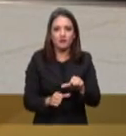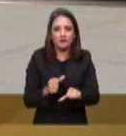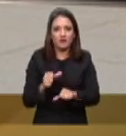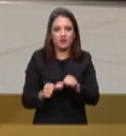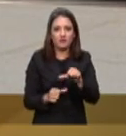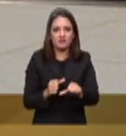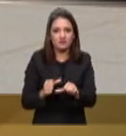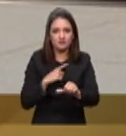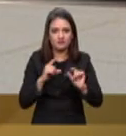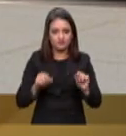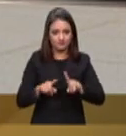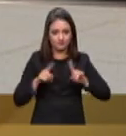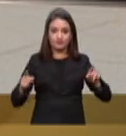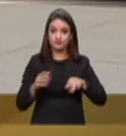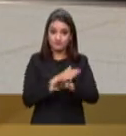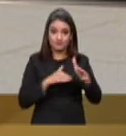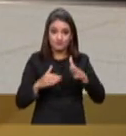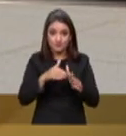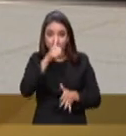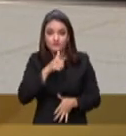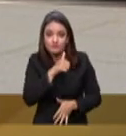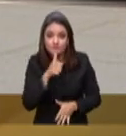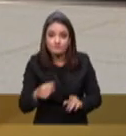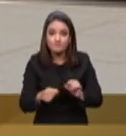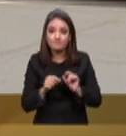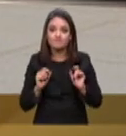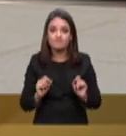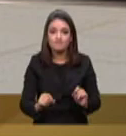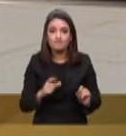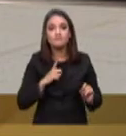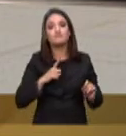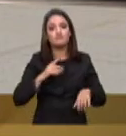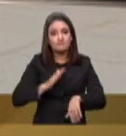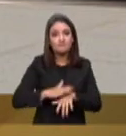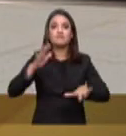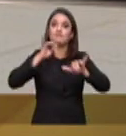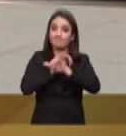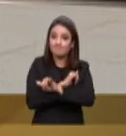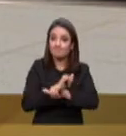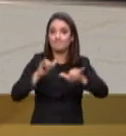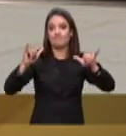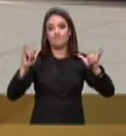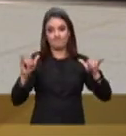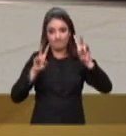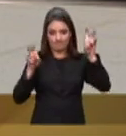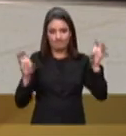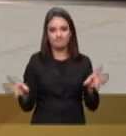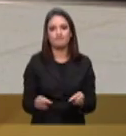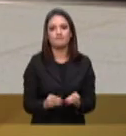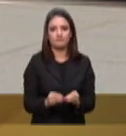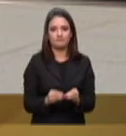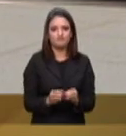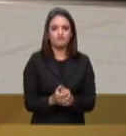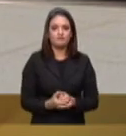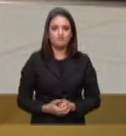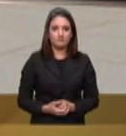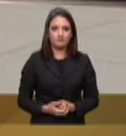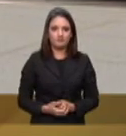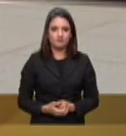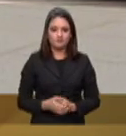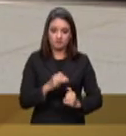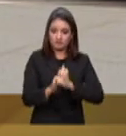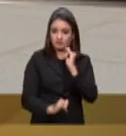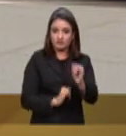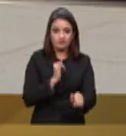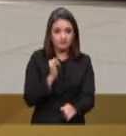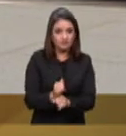pena. Mas todo o sacrifício aqui é para que se possa vender mais anúncios. Fecho aspas. E acrescenta Leslie, a internet